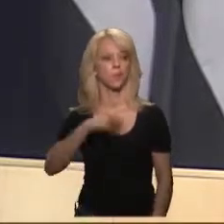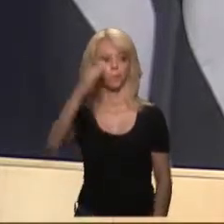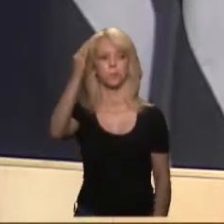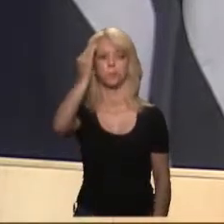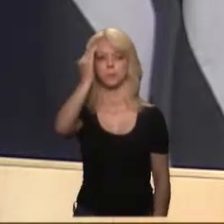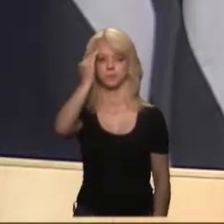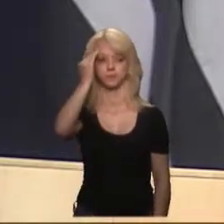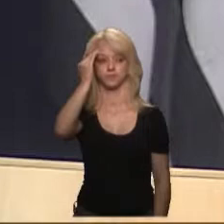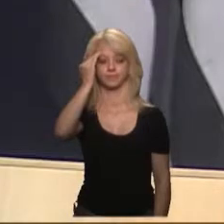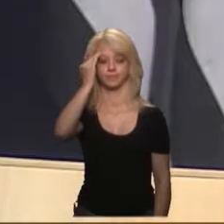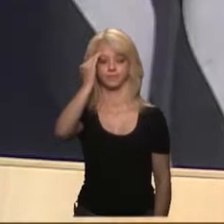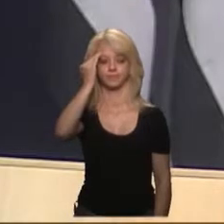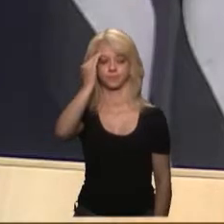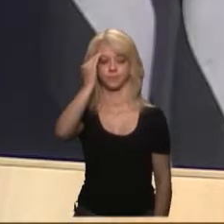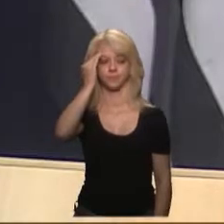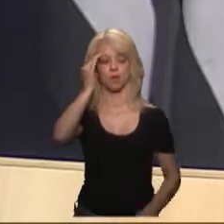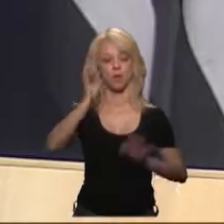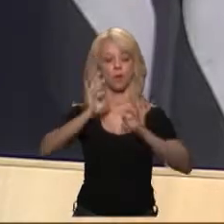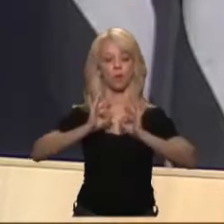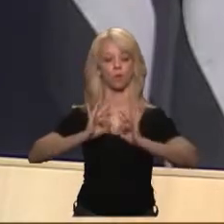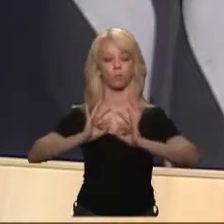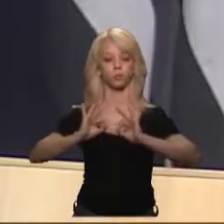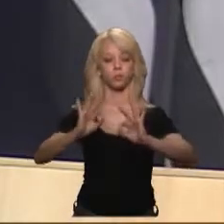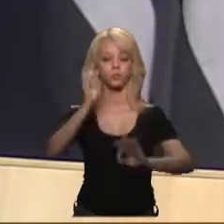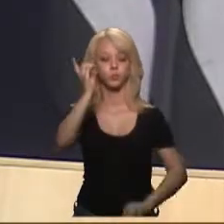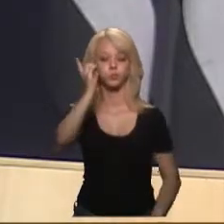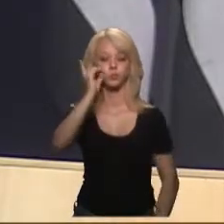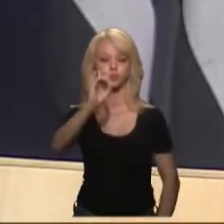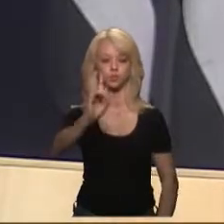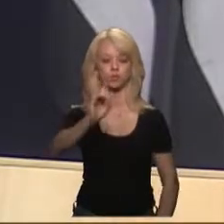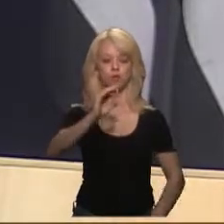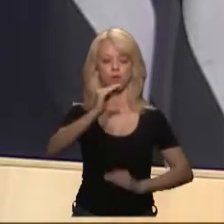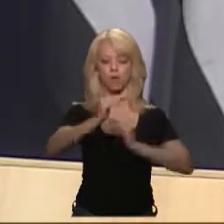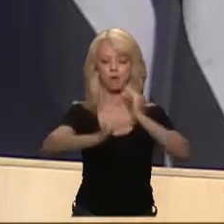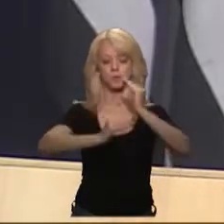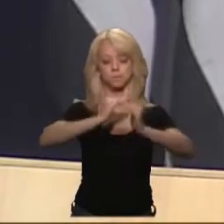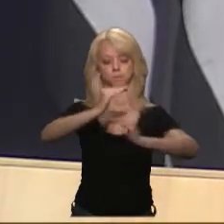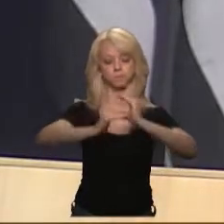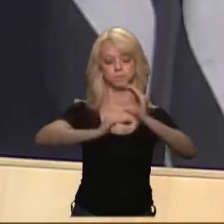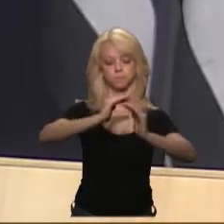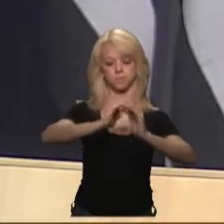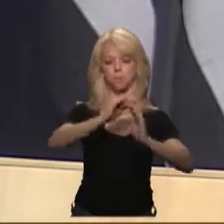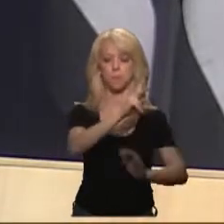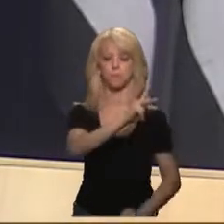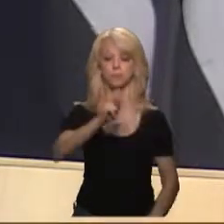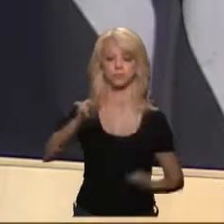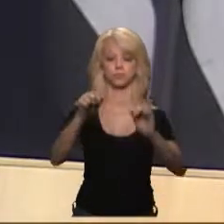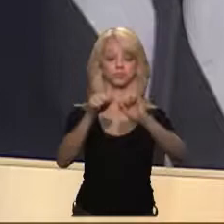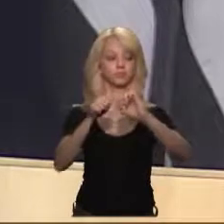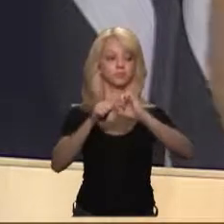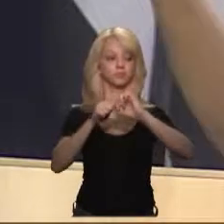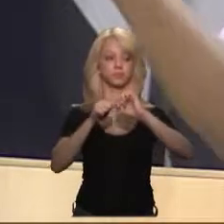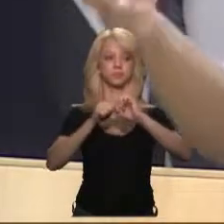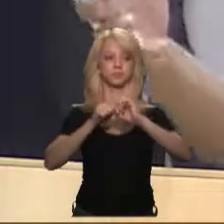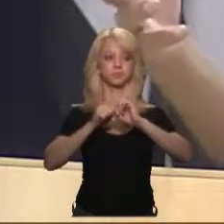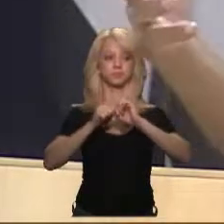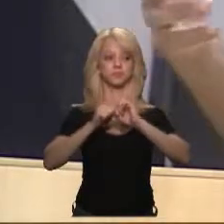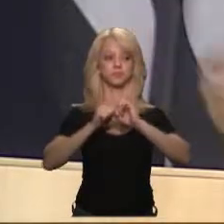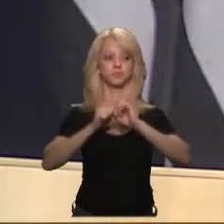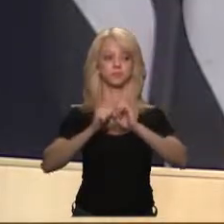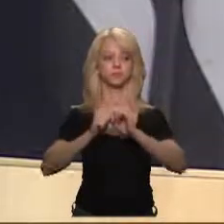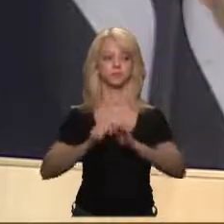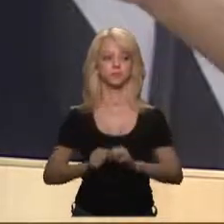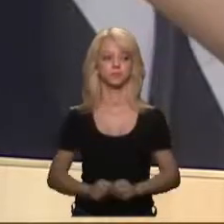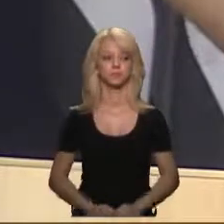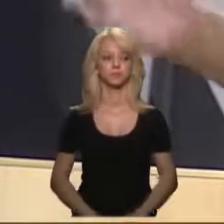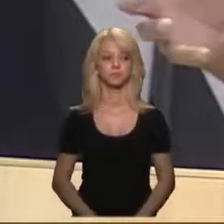Ele tem a prerrogativa de chegar na mesa diretora e falar assim, olha, eu tenho um projeto de meu interesse, ou de interesse da